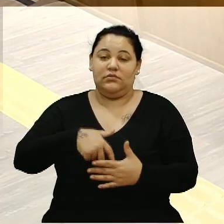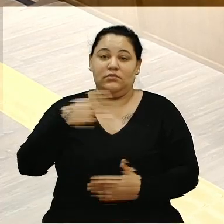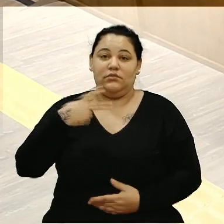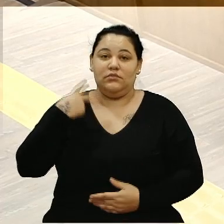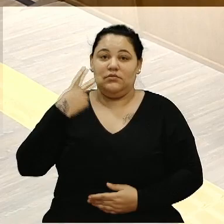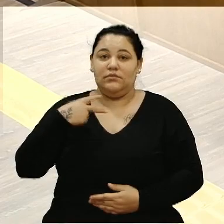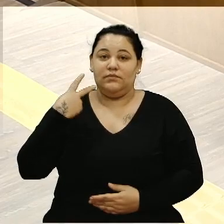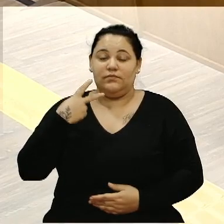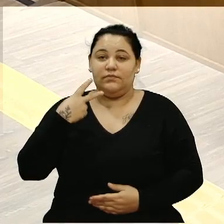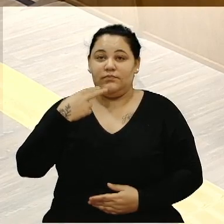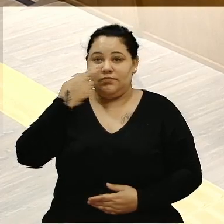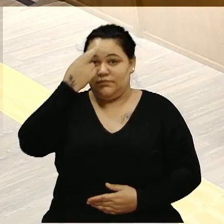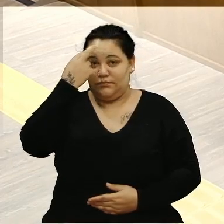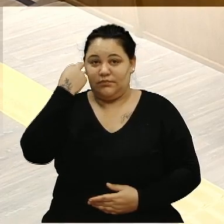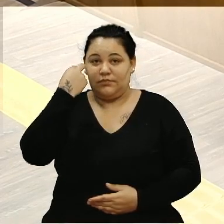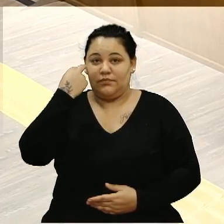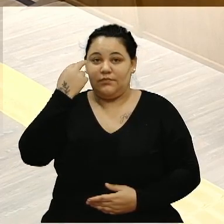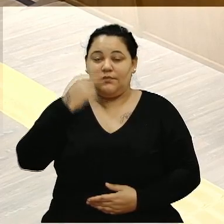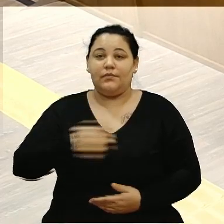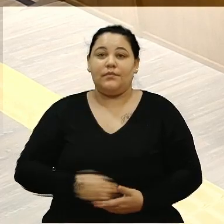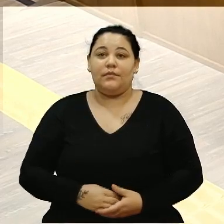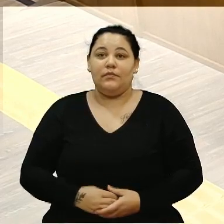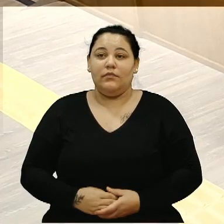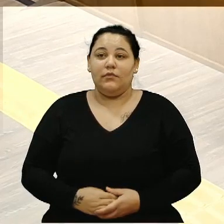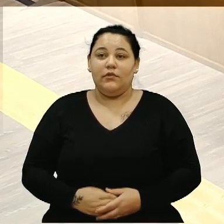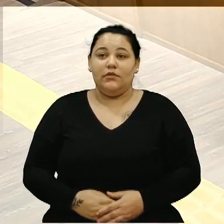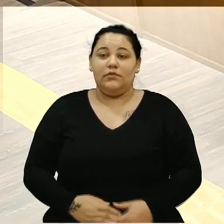vereador Rafael Bueno.